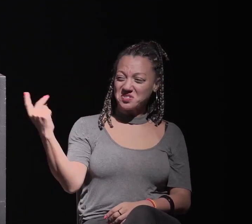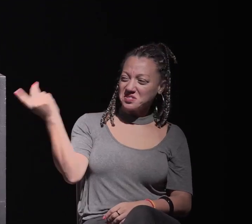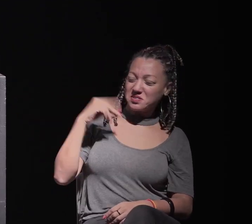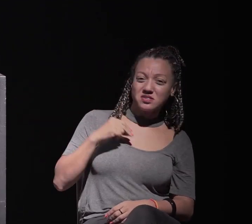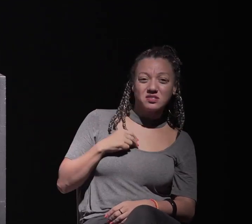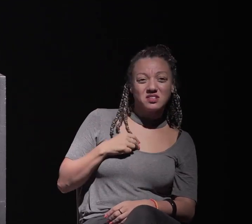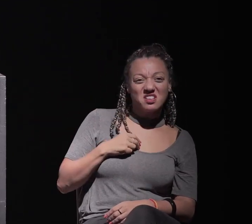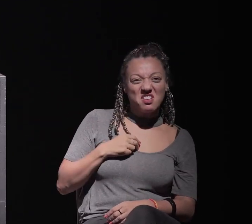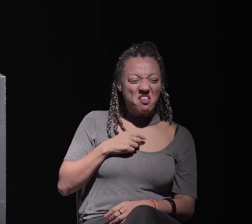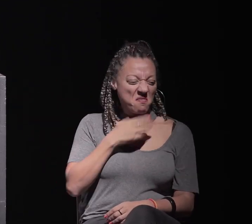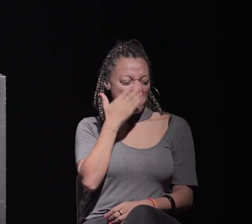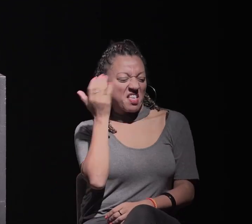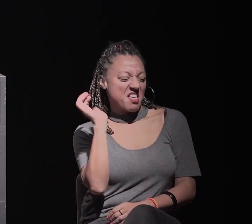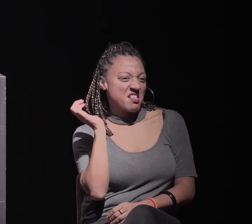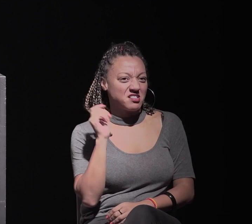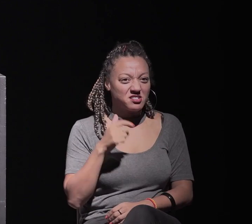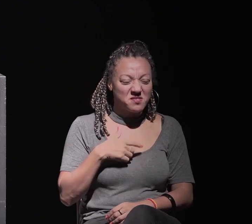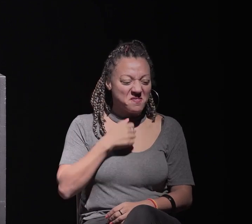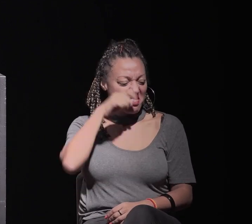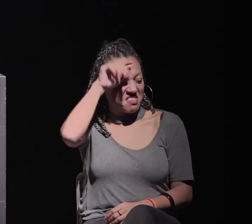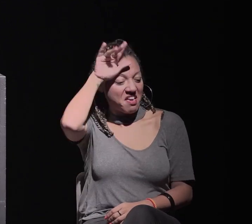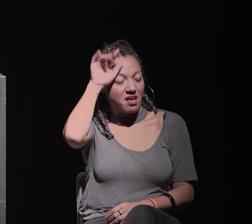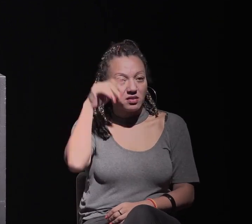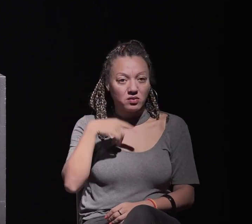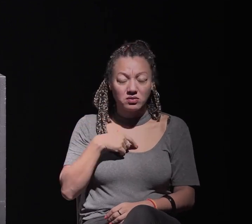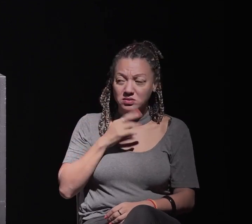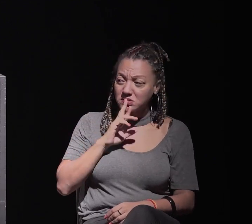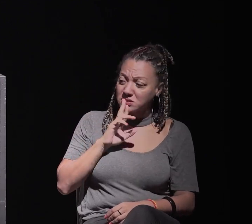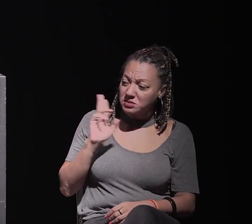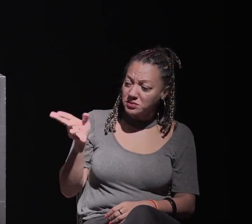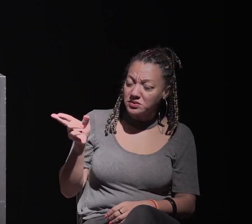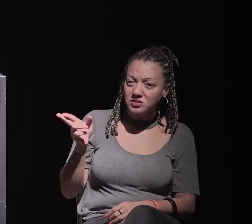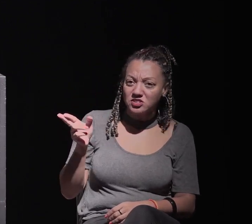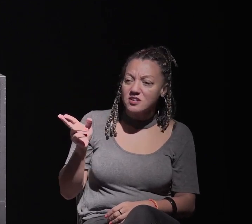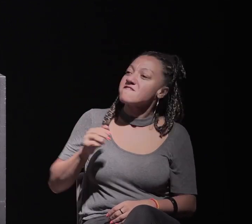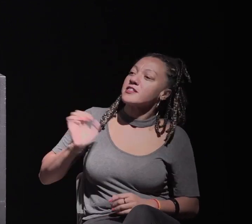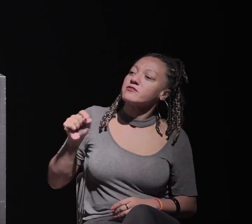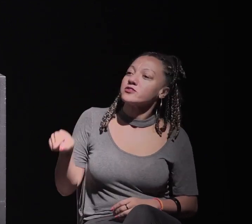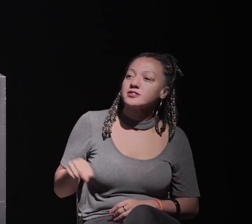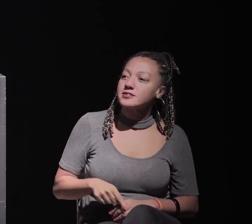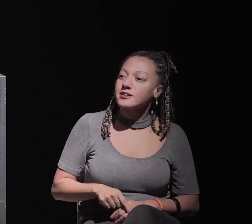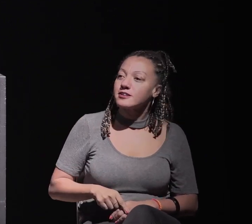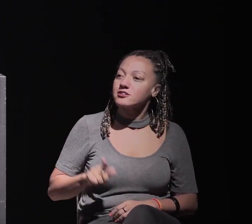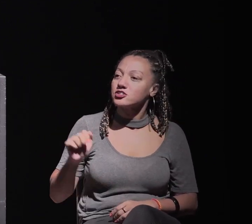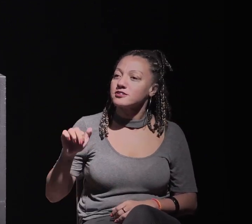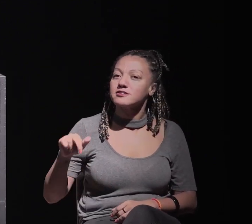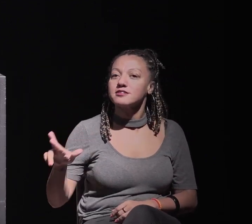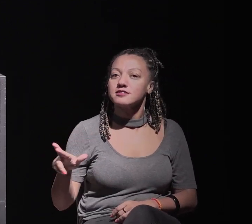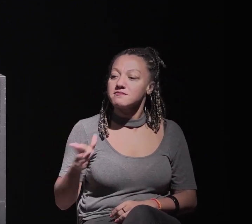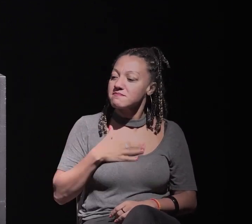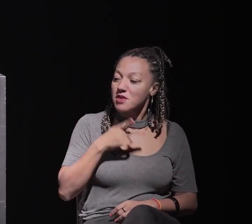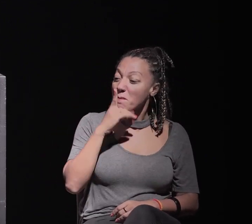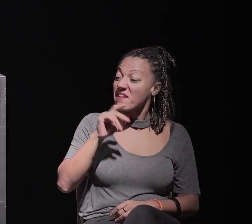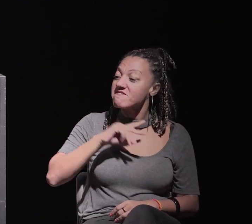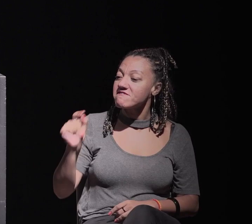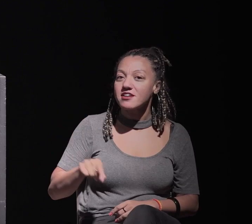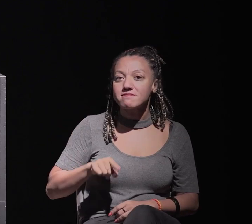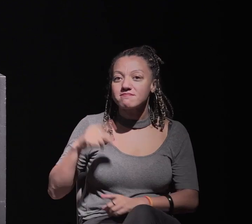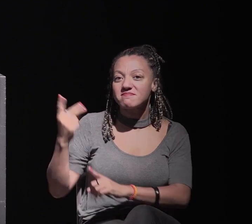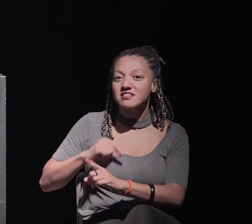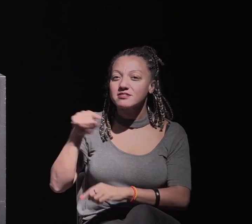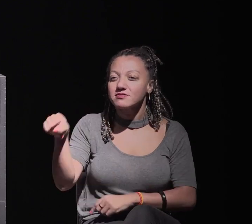Fresco! Viado! Eu respondia. Viado é você, Genir. Meu pai vai te